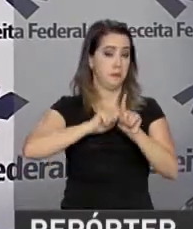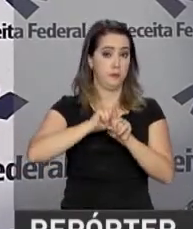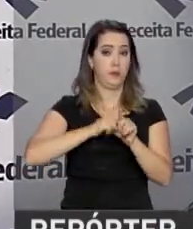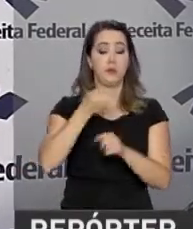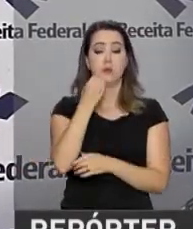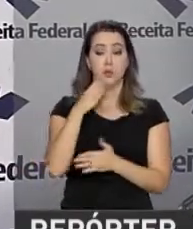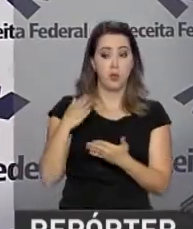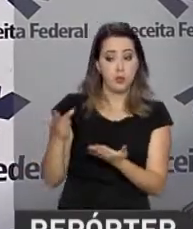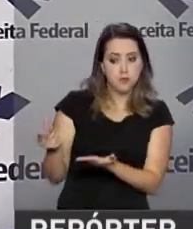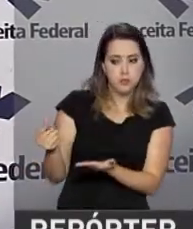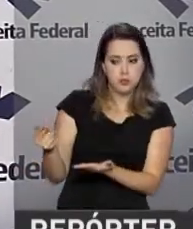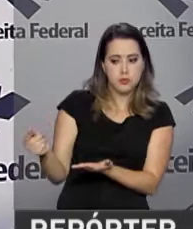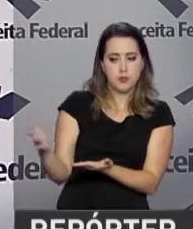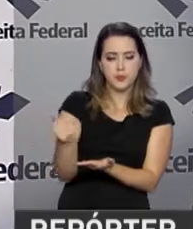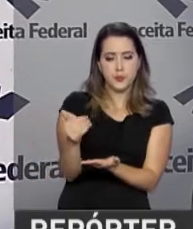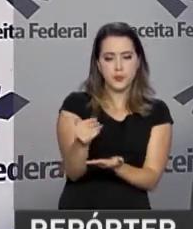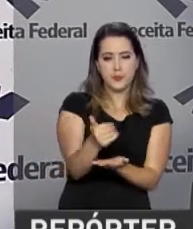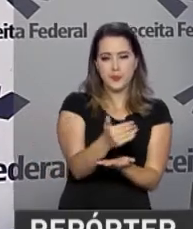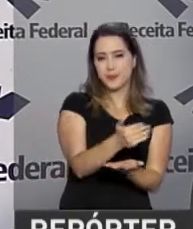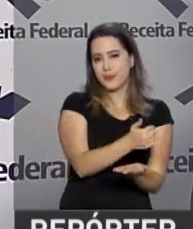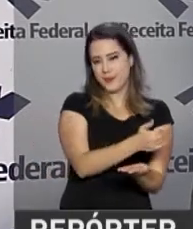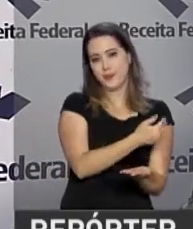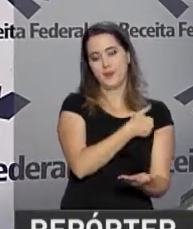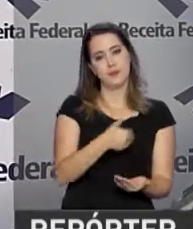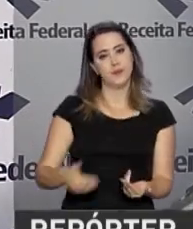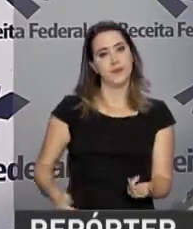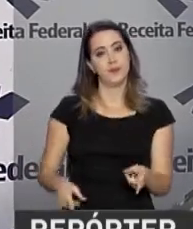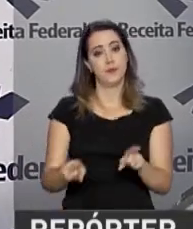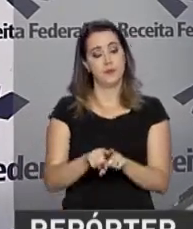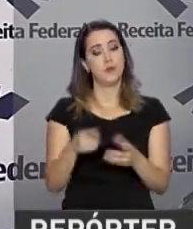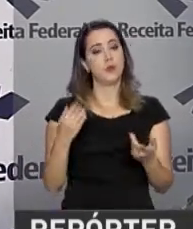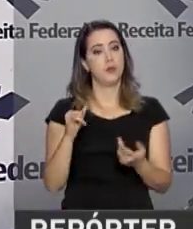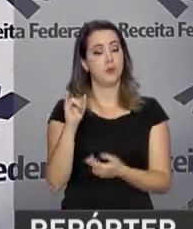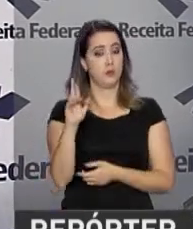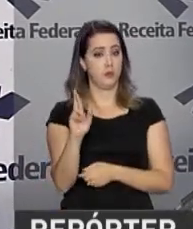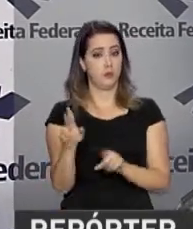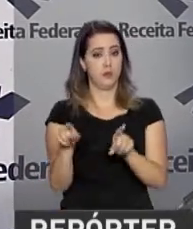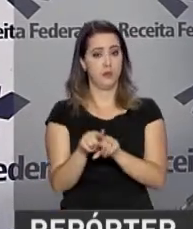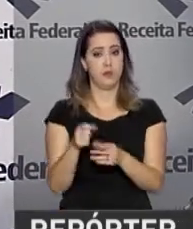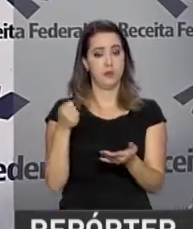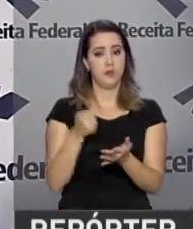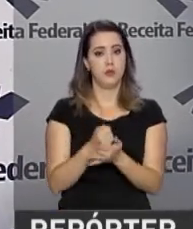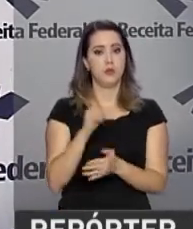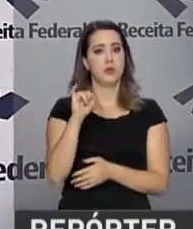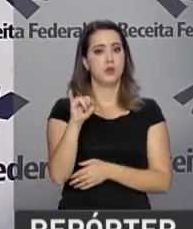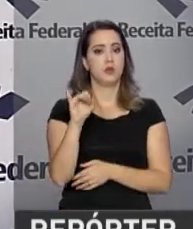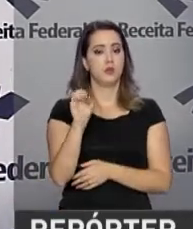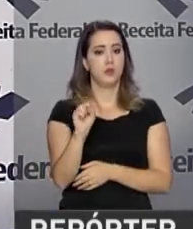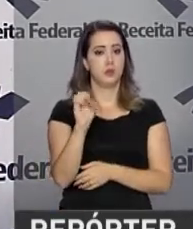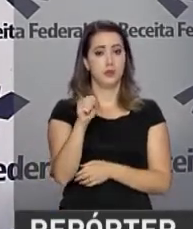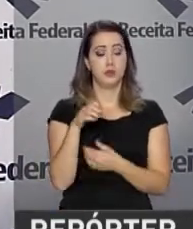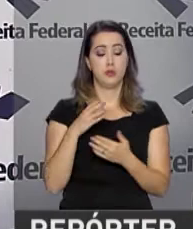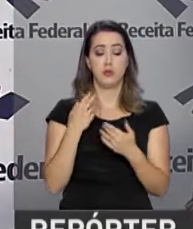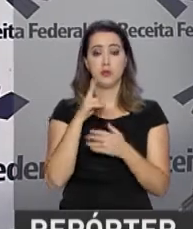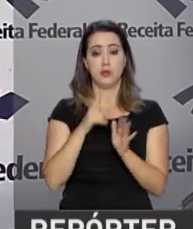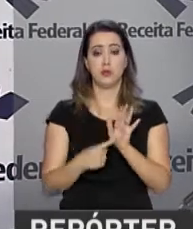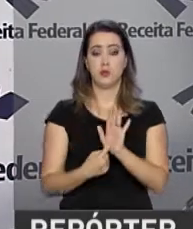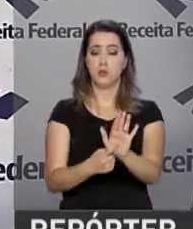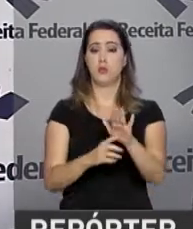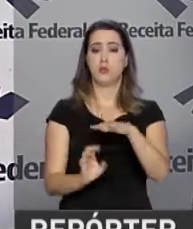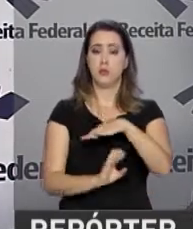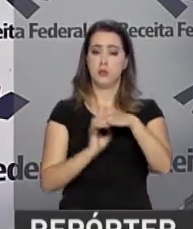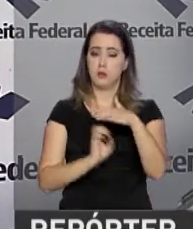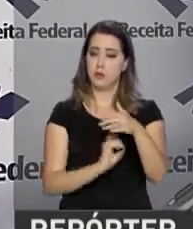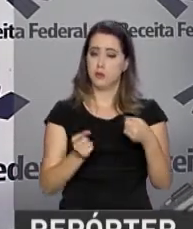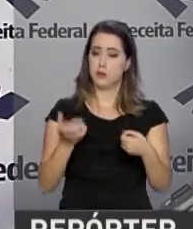representando uma recuperação inclusive do imposto de renda da contribuição social isso demonstra uma perspectiva das empresas de